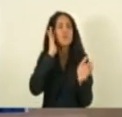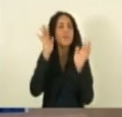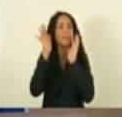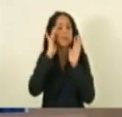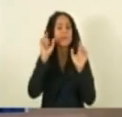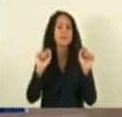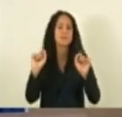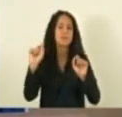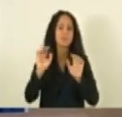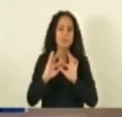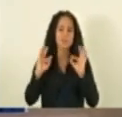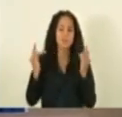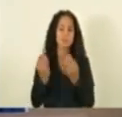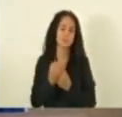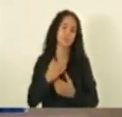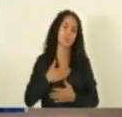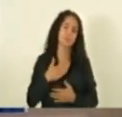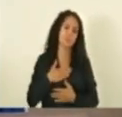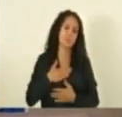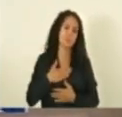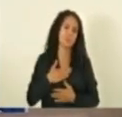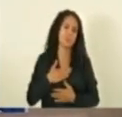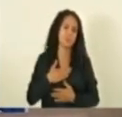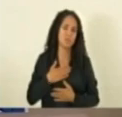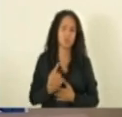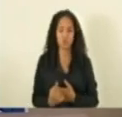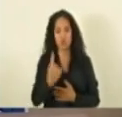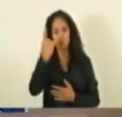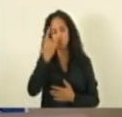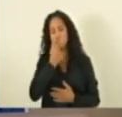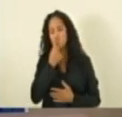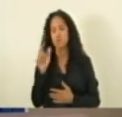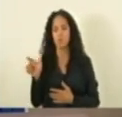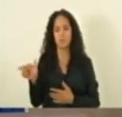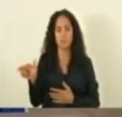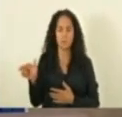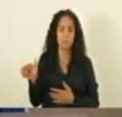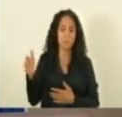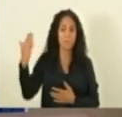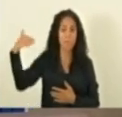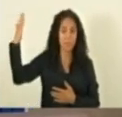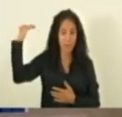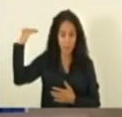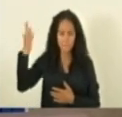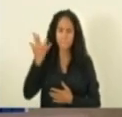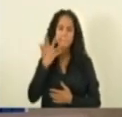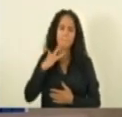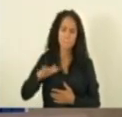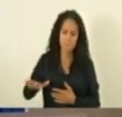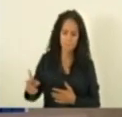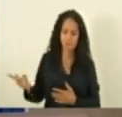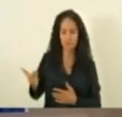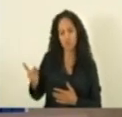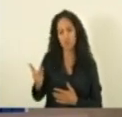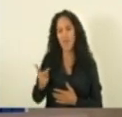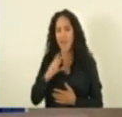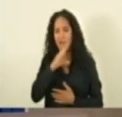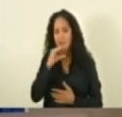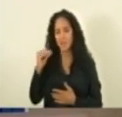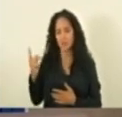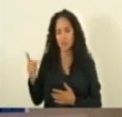às vezes, na minha família. Eu só tenho um irmão. Naquela época, a gente era criança,